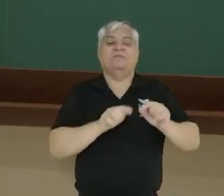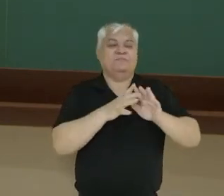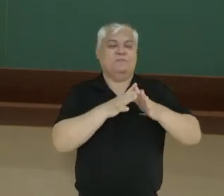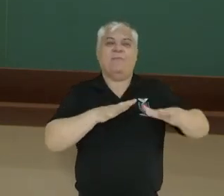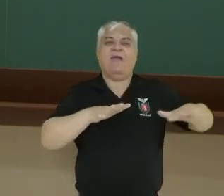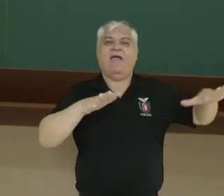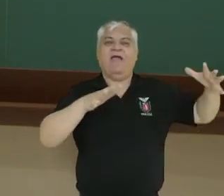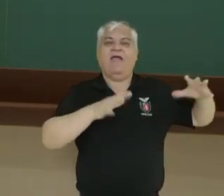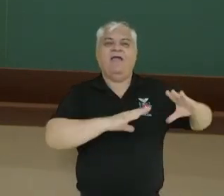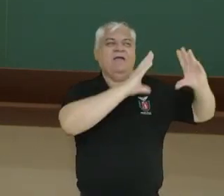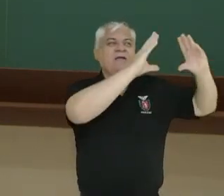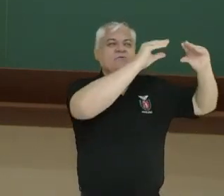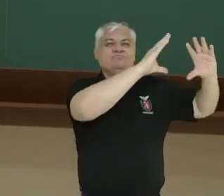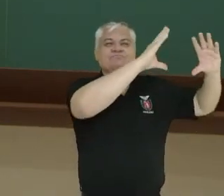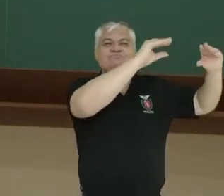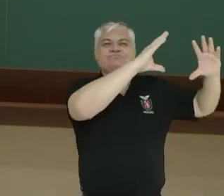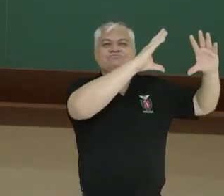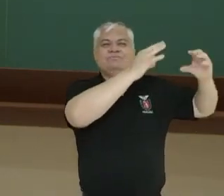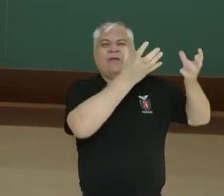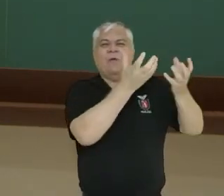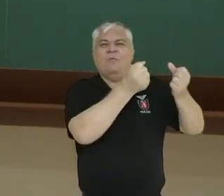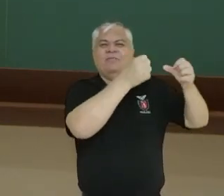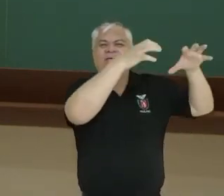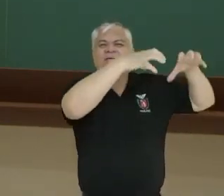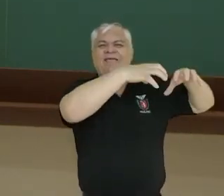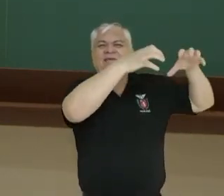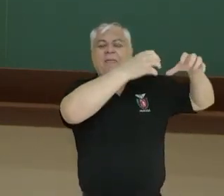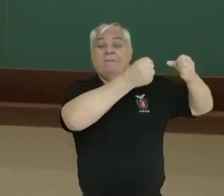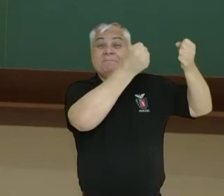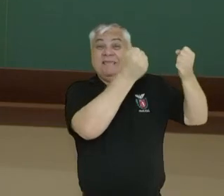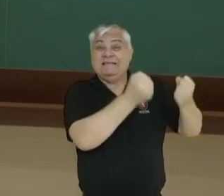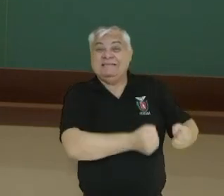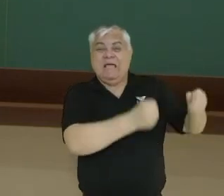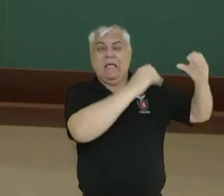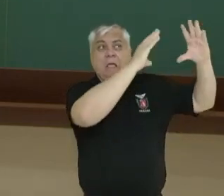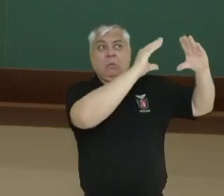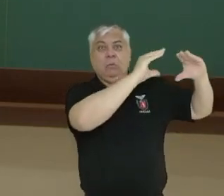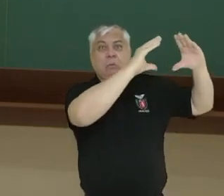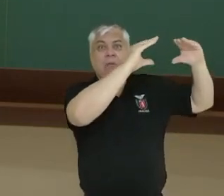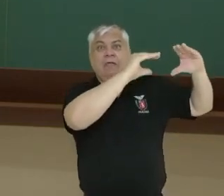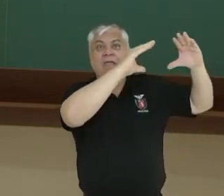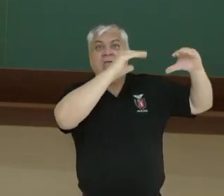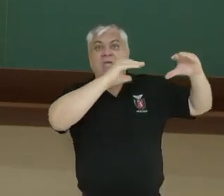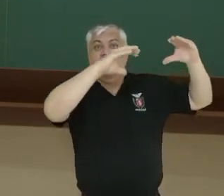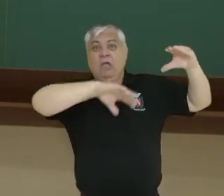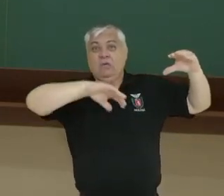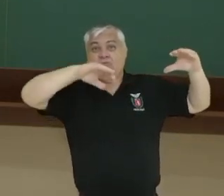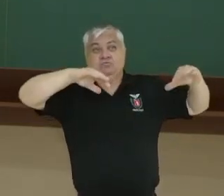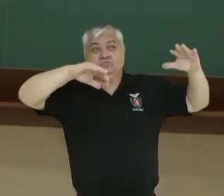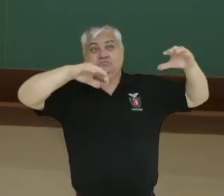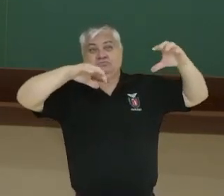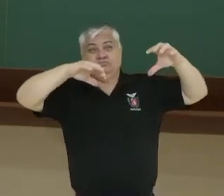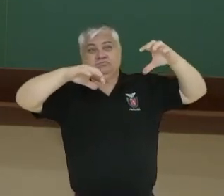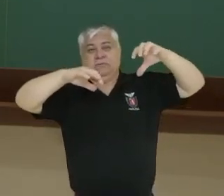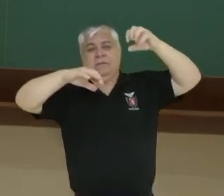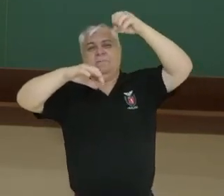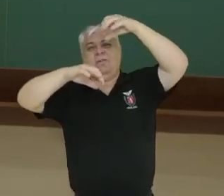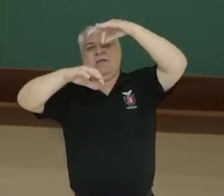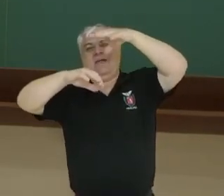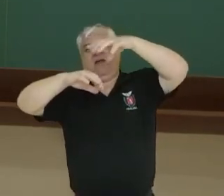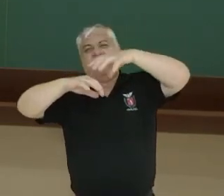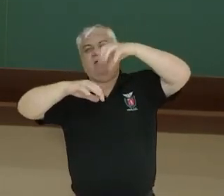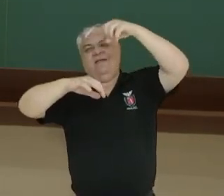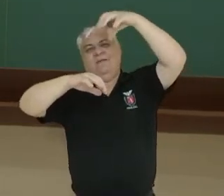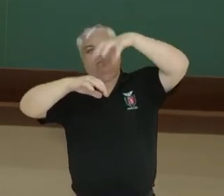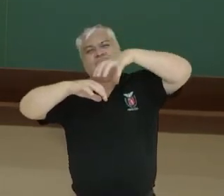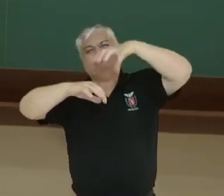ela vem carregada de umidade e toda essa umidade ali vai se transformar em chuva, principalmente no verão, na região